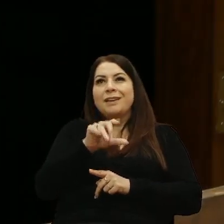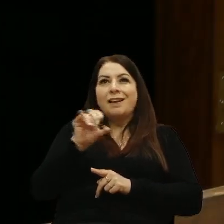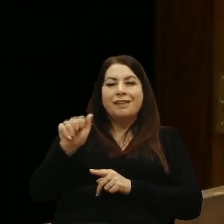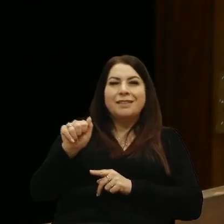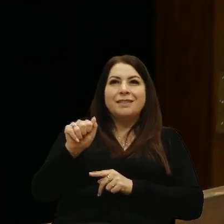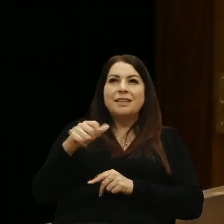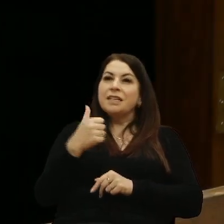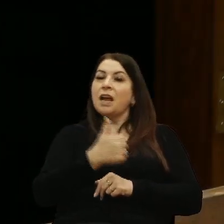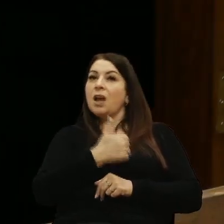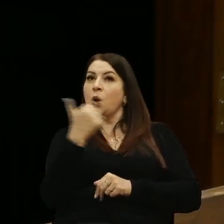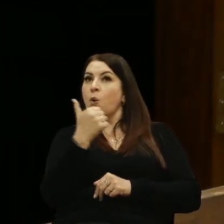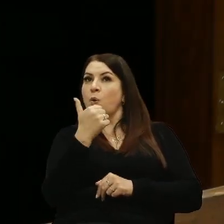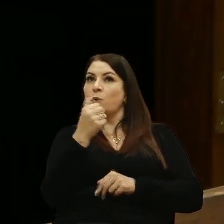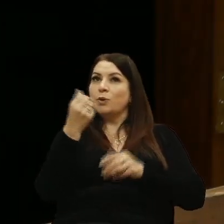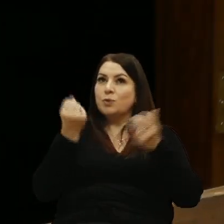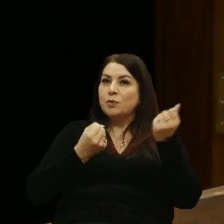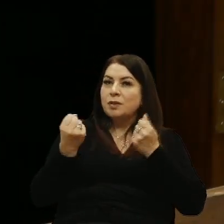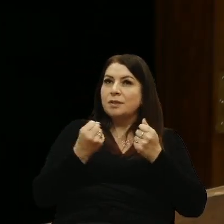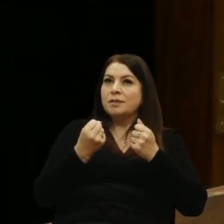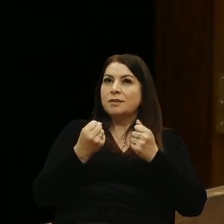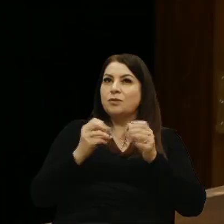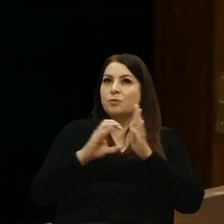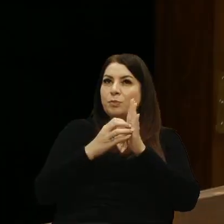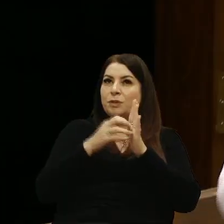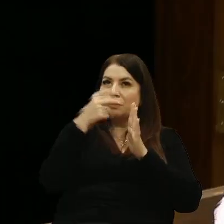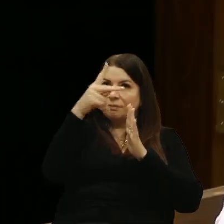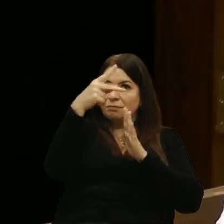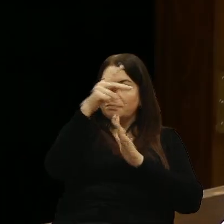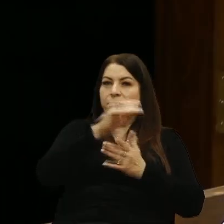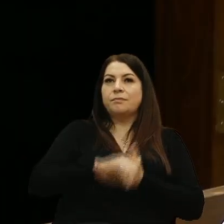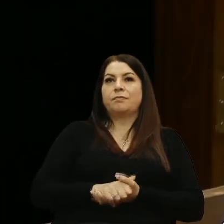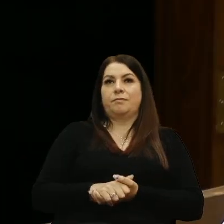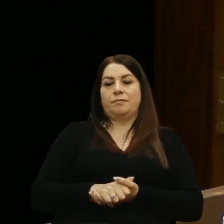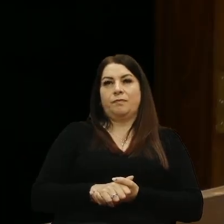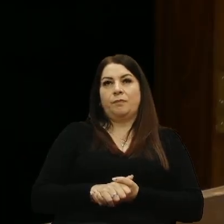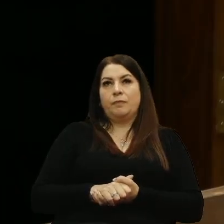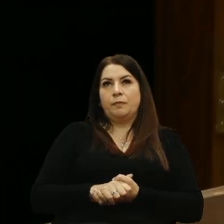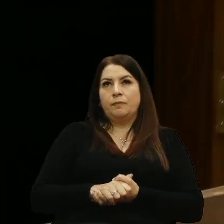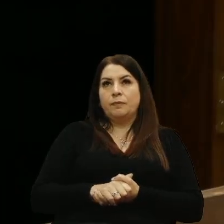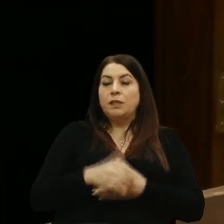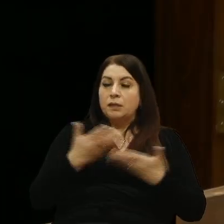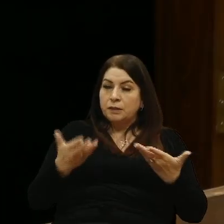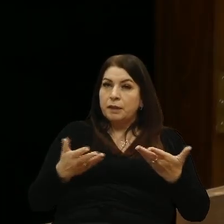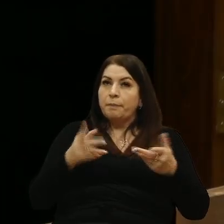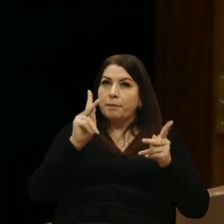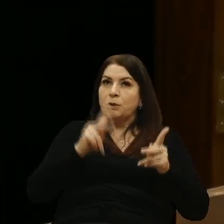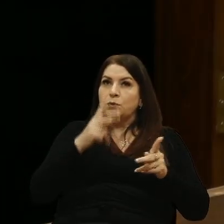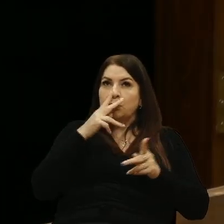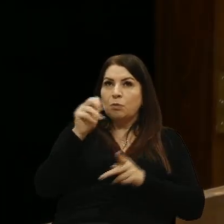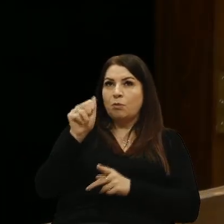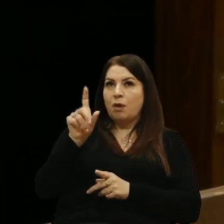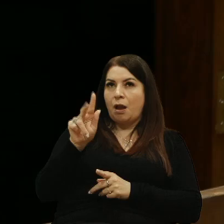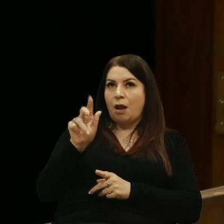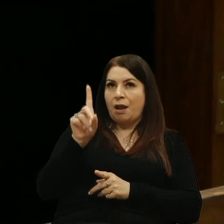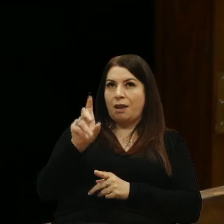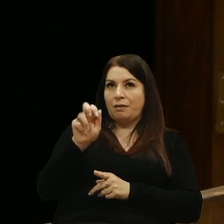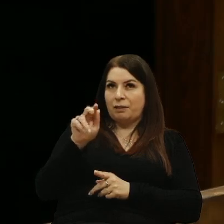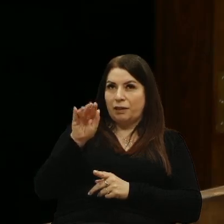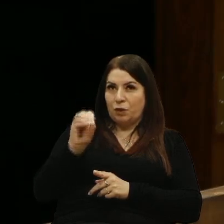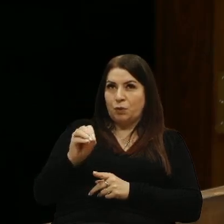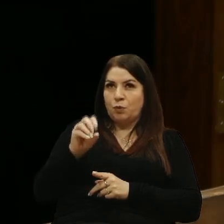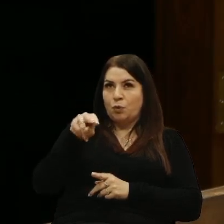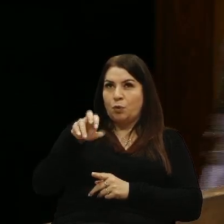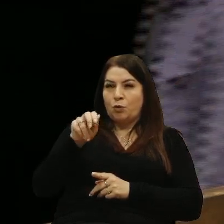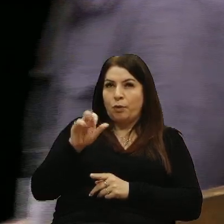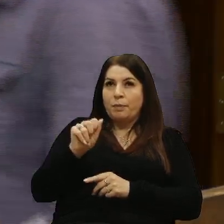de carona nos carros do partido do senhor. Por gente igual a Adriano da Nóbrega, que era matador